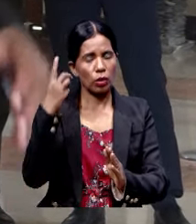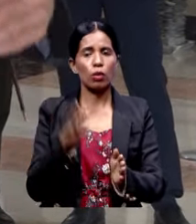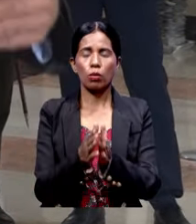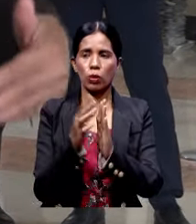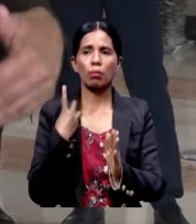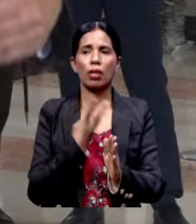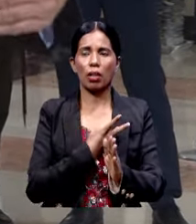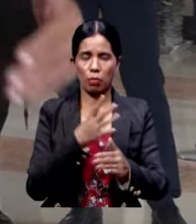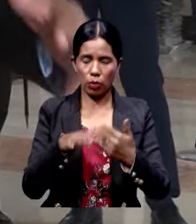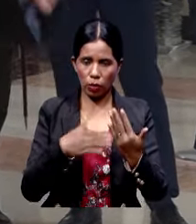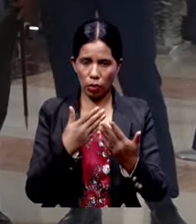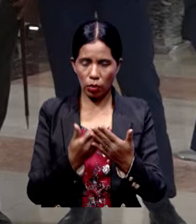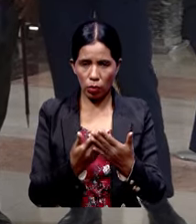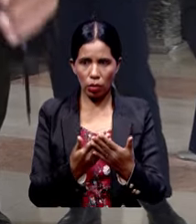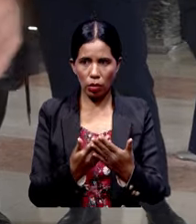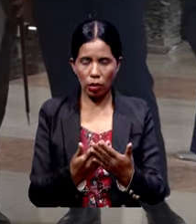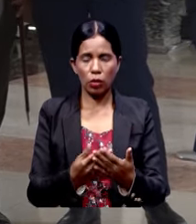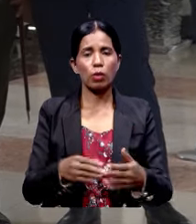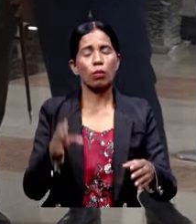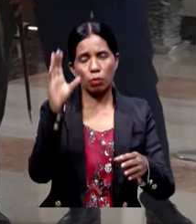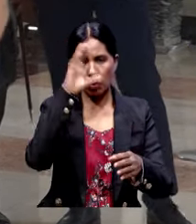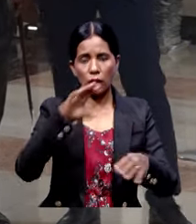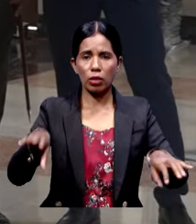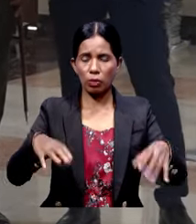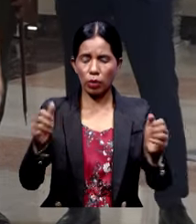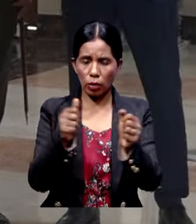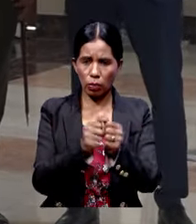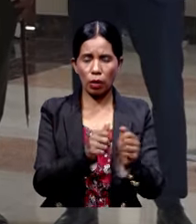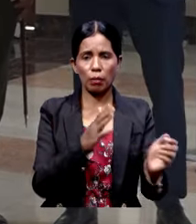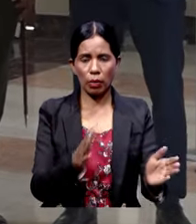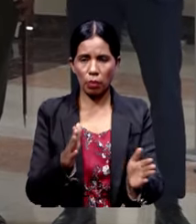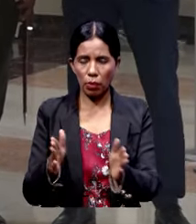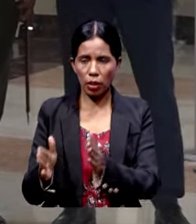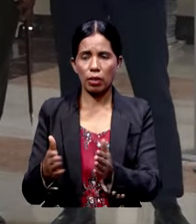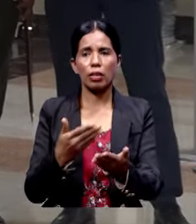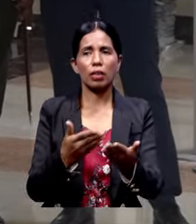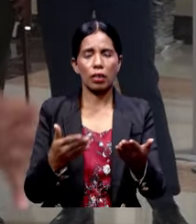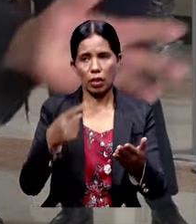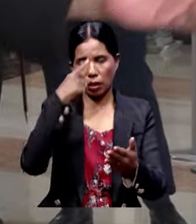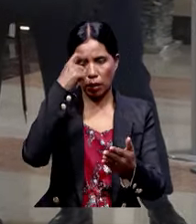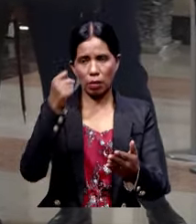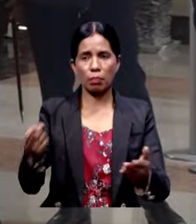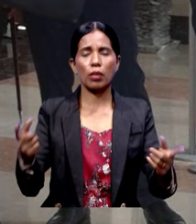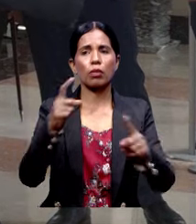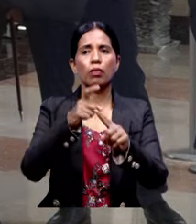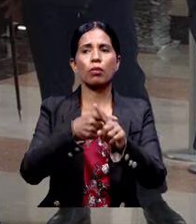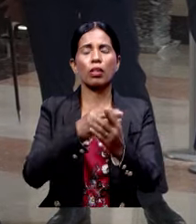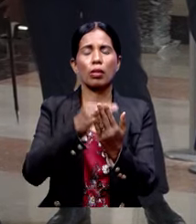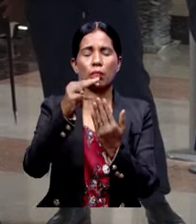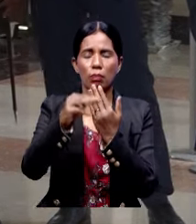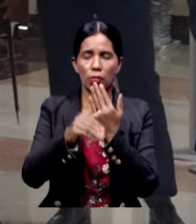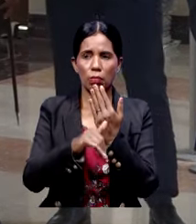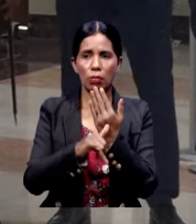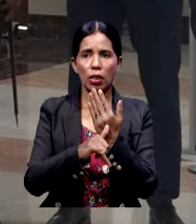Dian, Buca, coordena para malo, rodi, prepara-se. Também em maio, Comissão